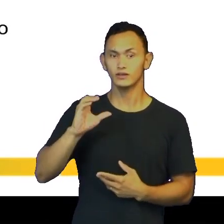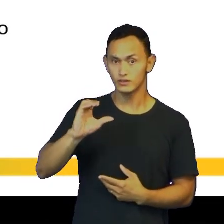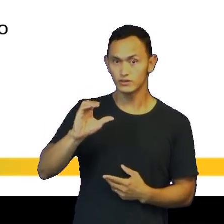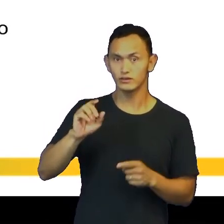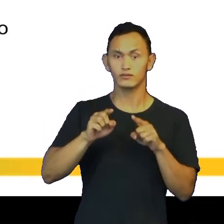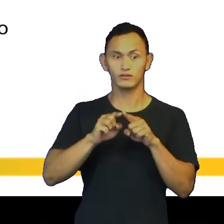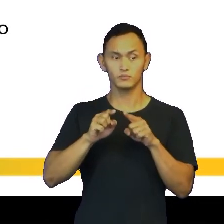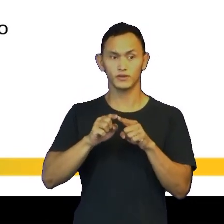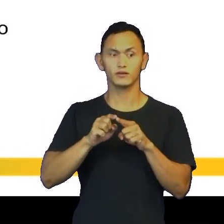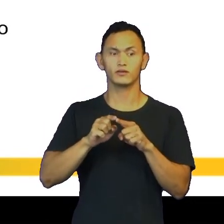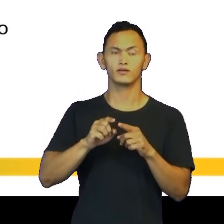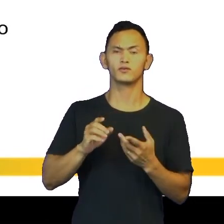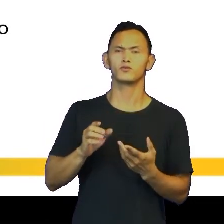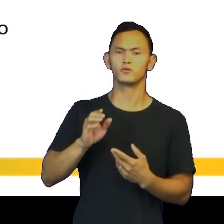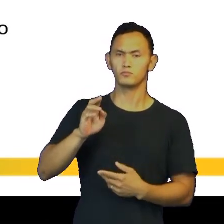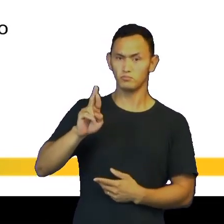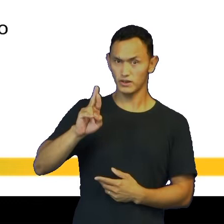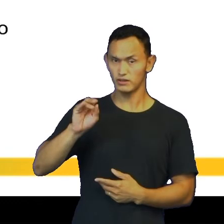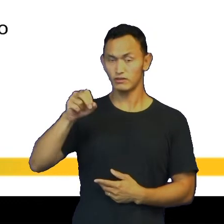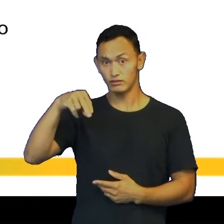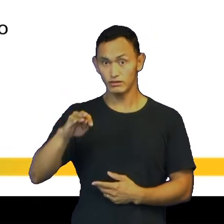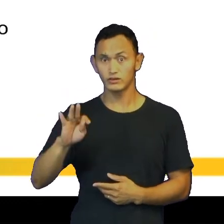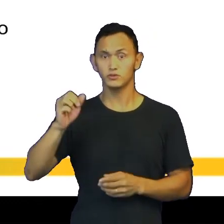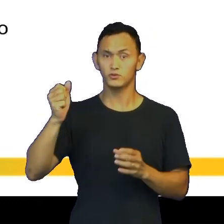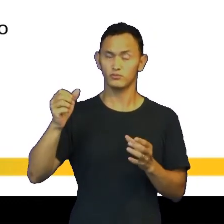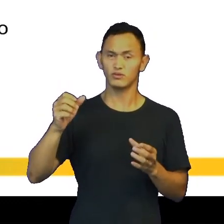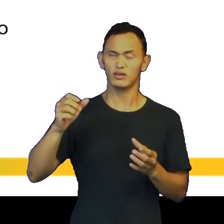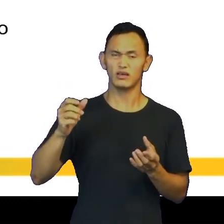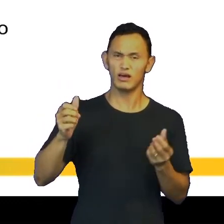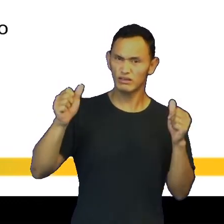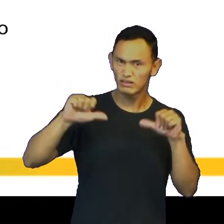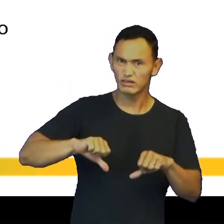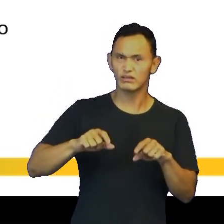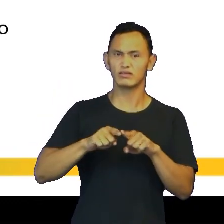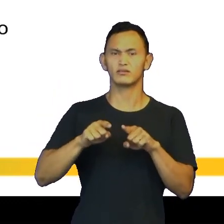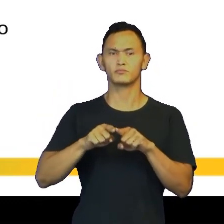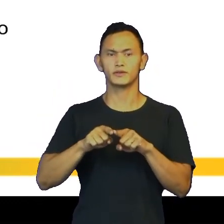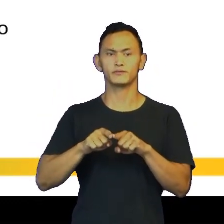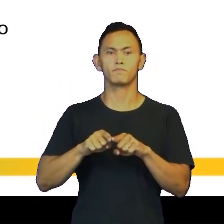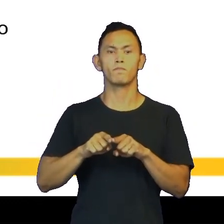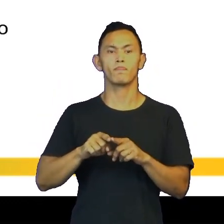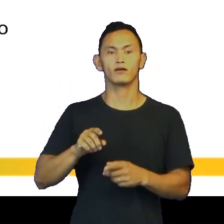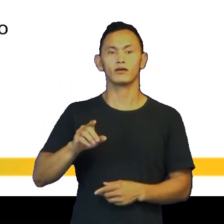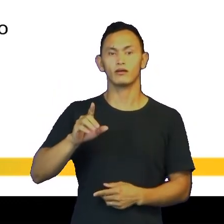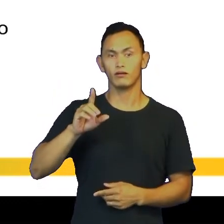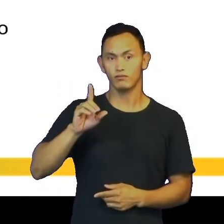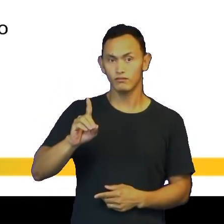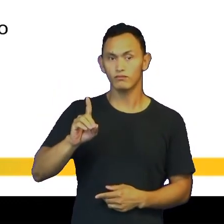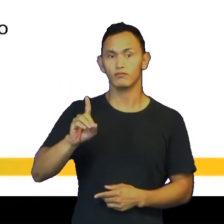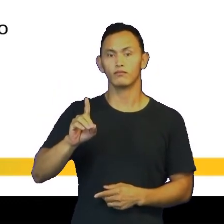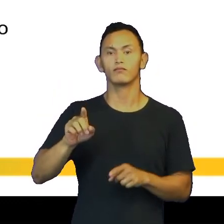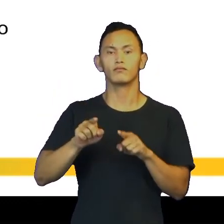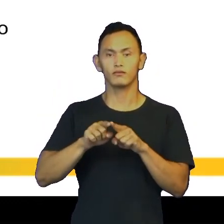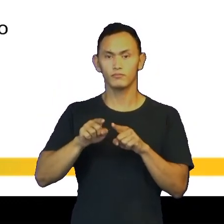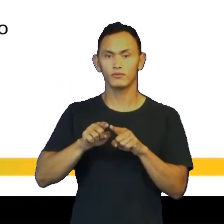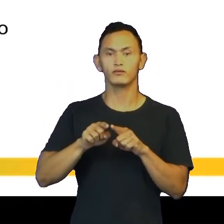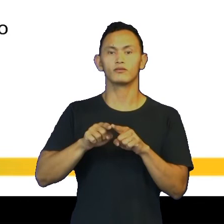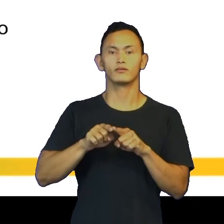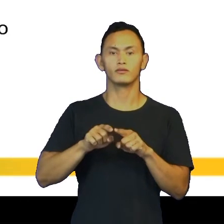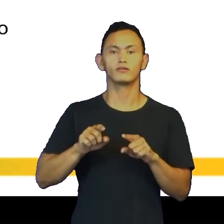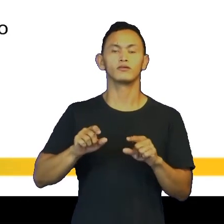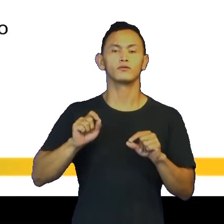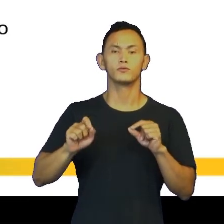o declínio britânico o fracasso da Liga das Nações e a Revolução Cubana letra d a corrida armamentista